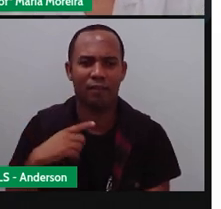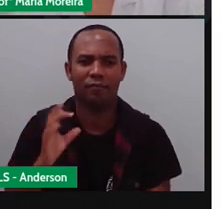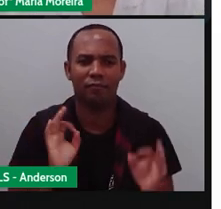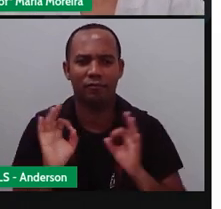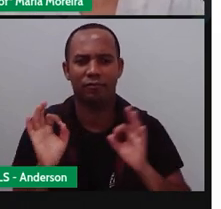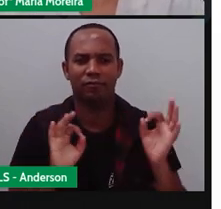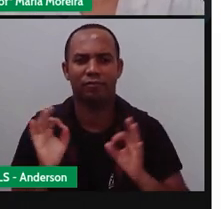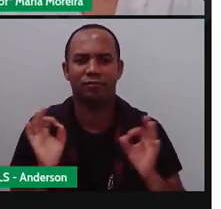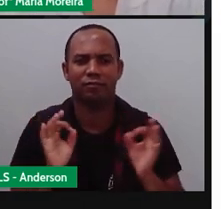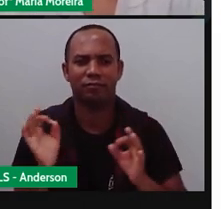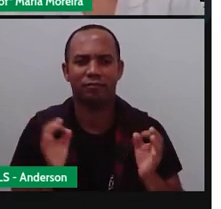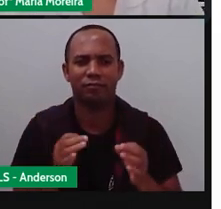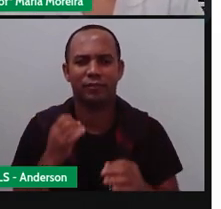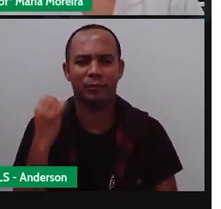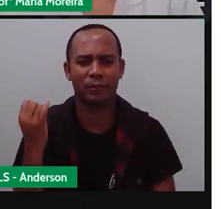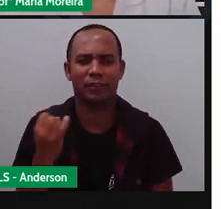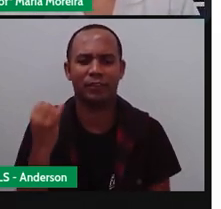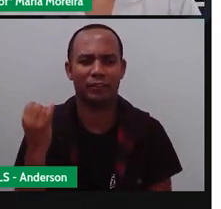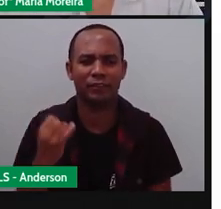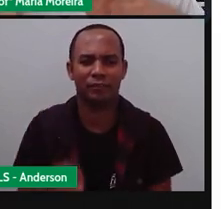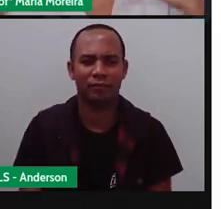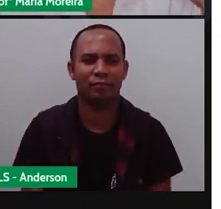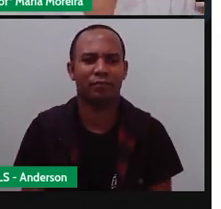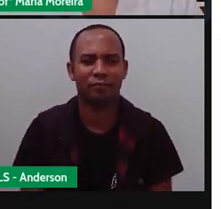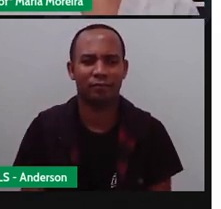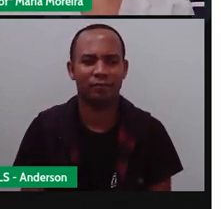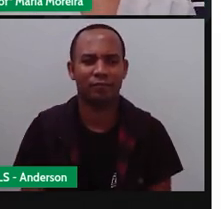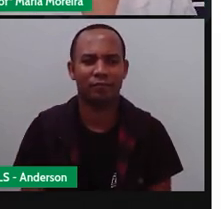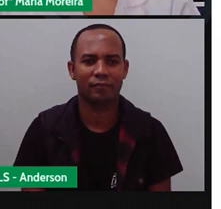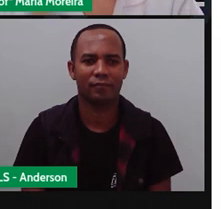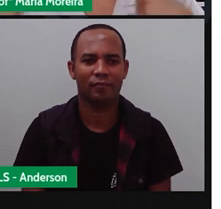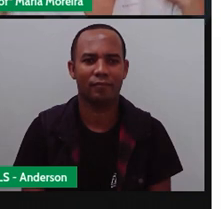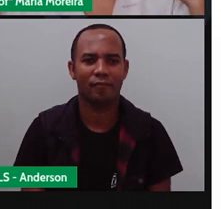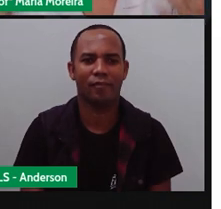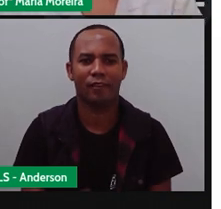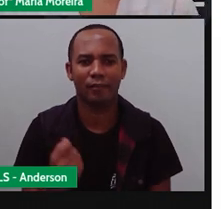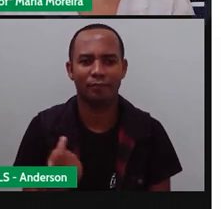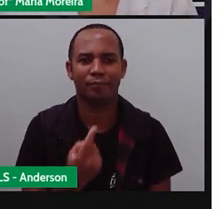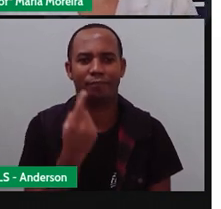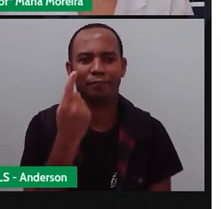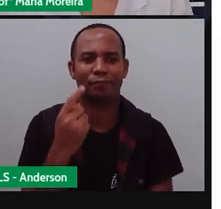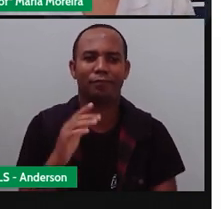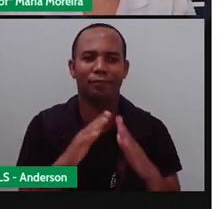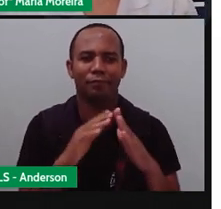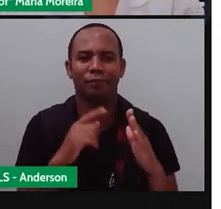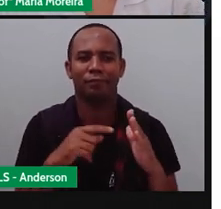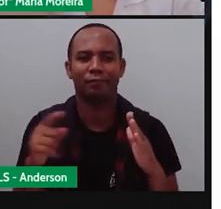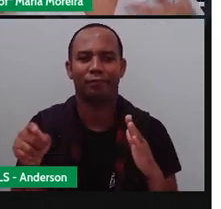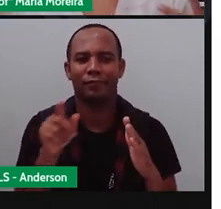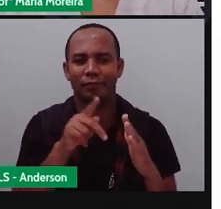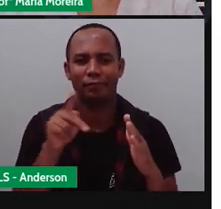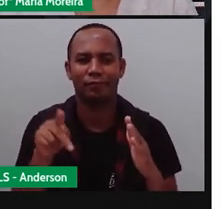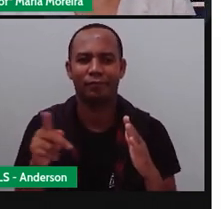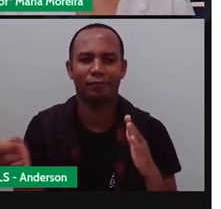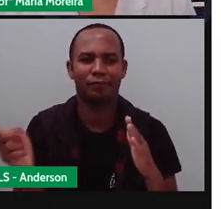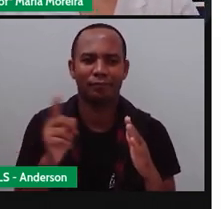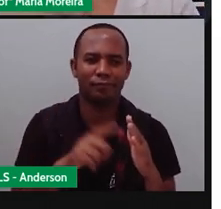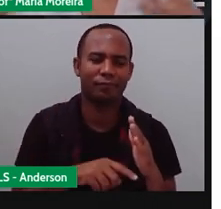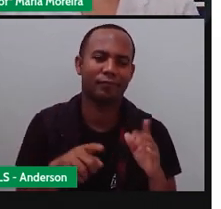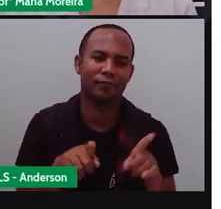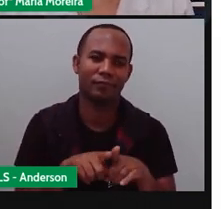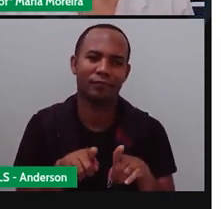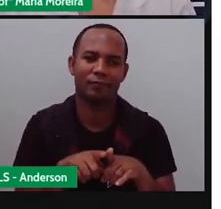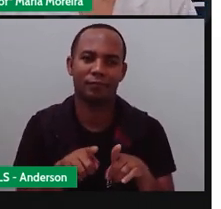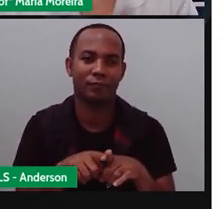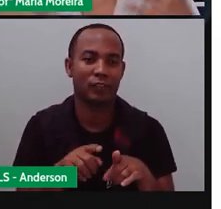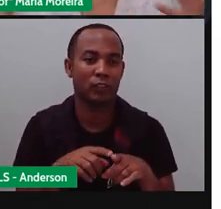aqui para atender vocês não é então assim Anderson sai da casa dele eu saio da minha casa não é isso pro Vânia